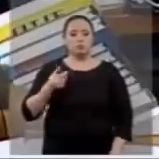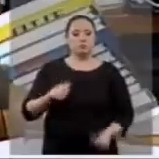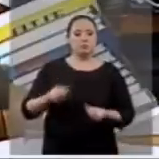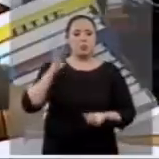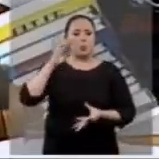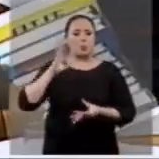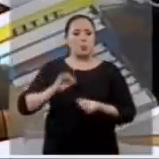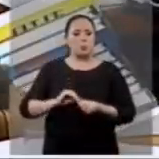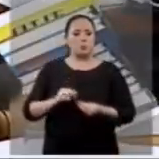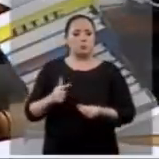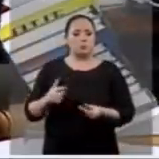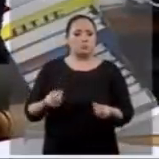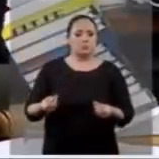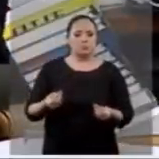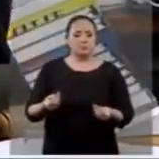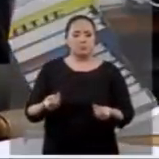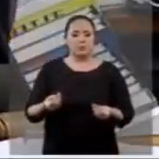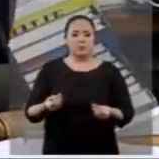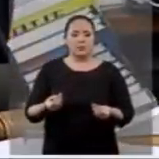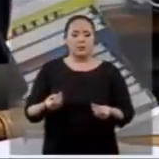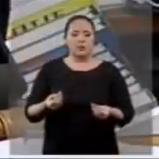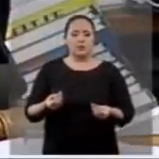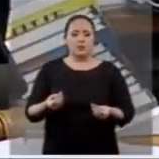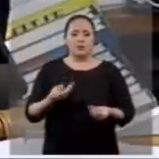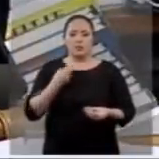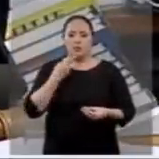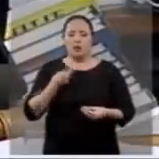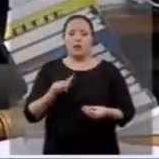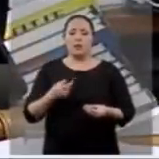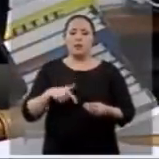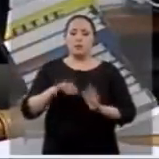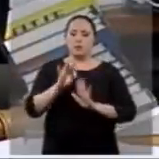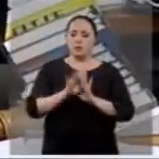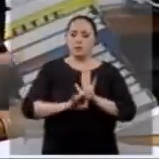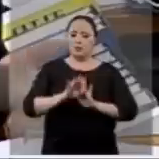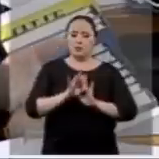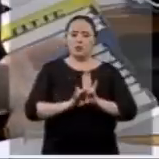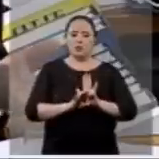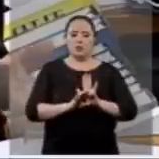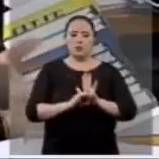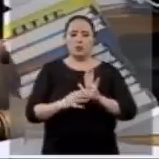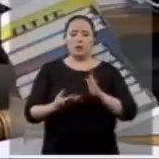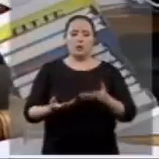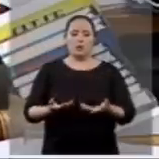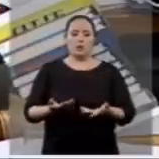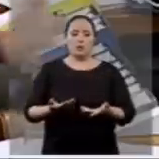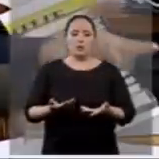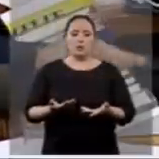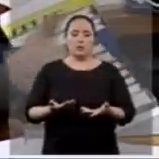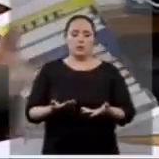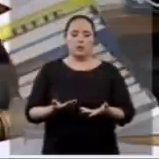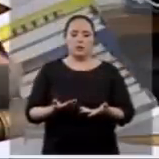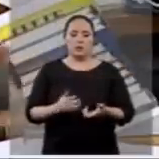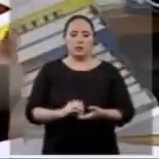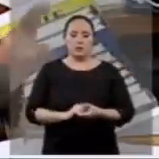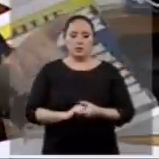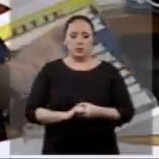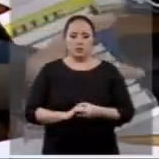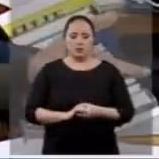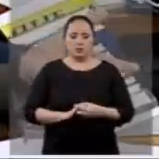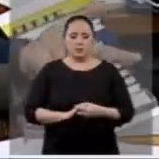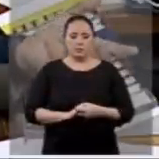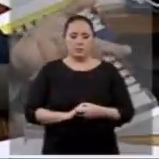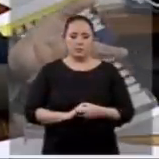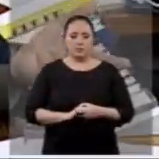concluir que esse dispositivo se mostra, ainda que